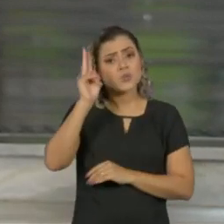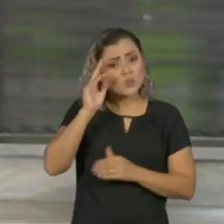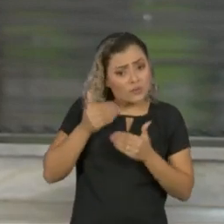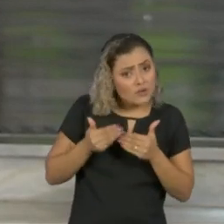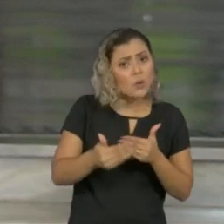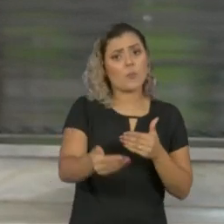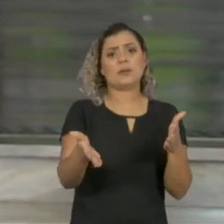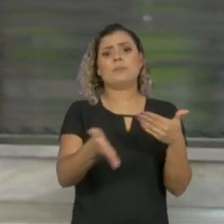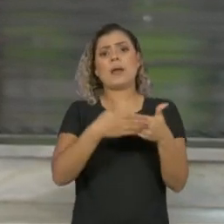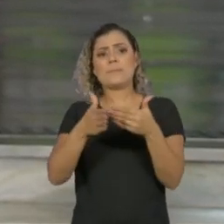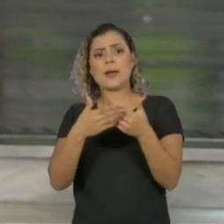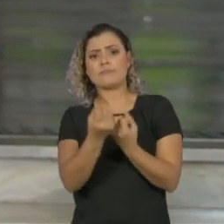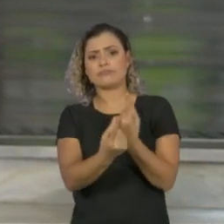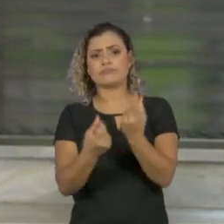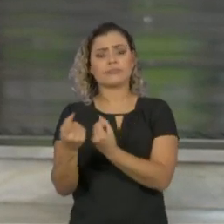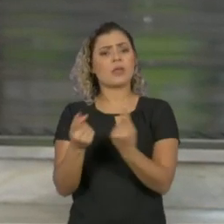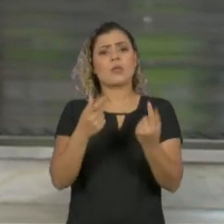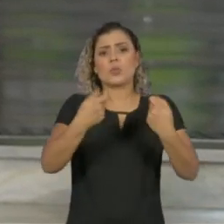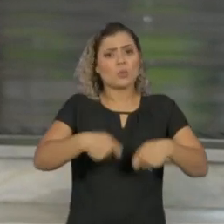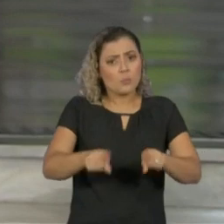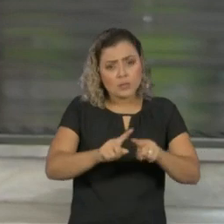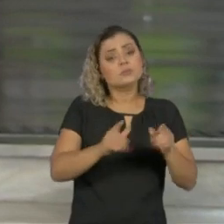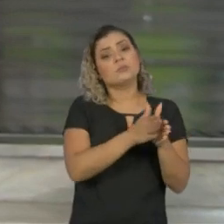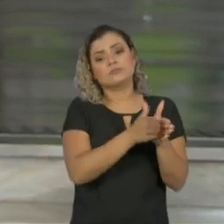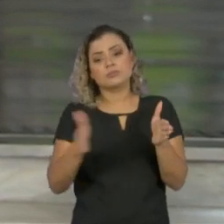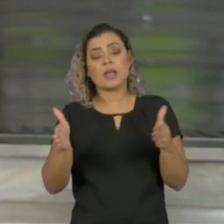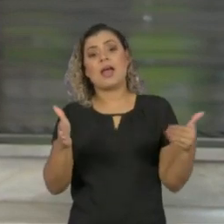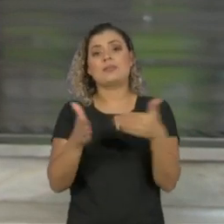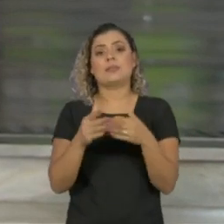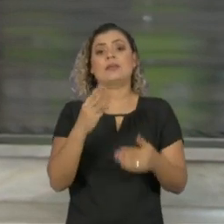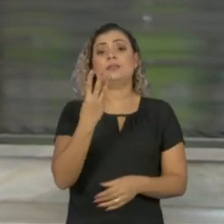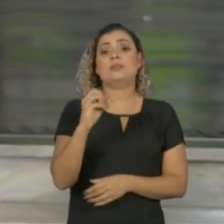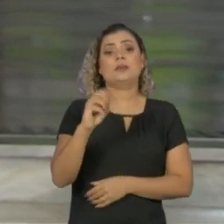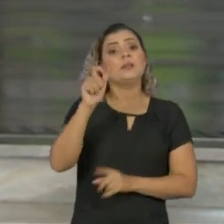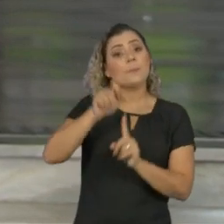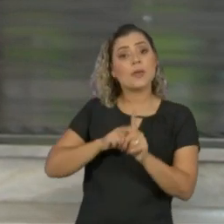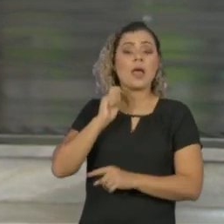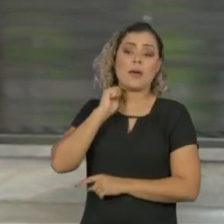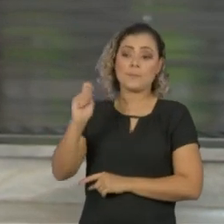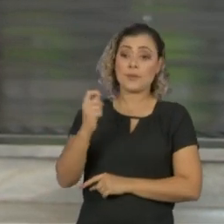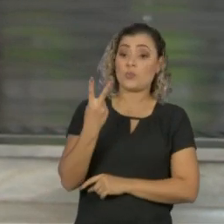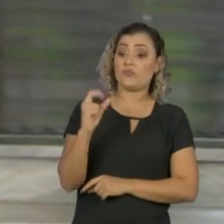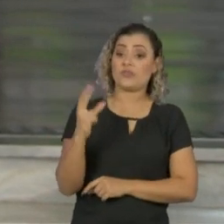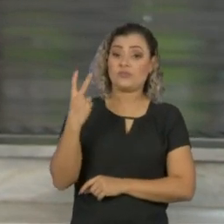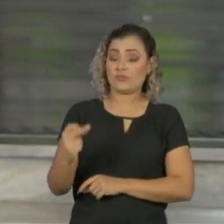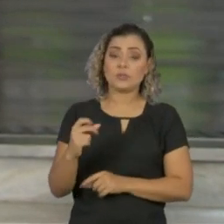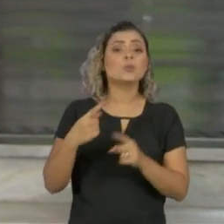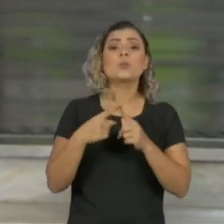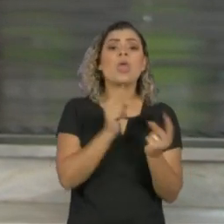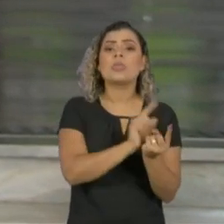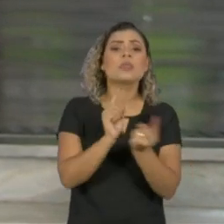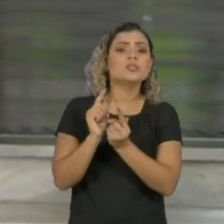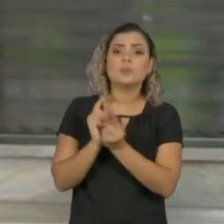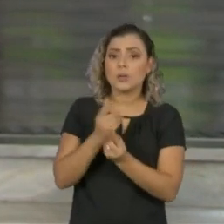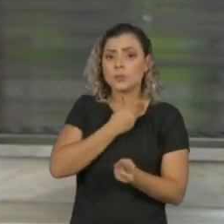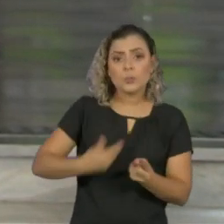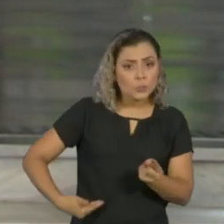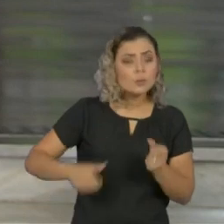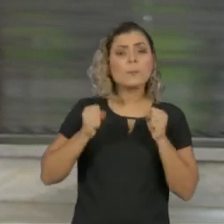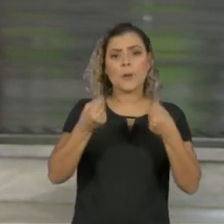dia 23 de março, até 30 de abril de 2020. Quais são esses serviços públicos de